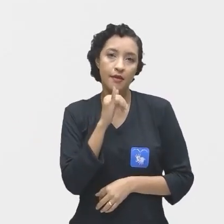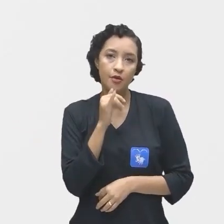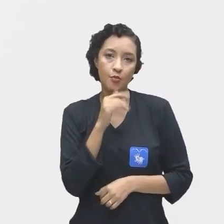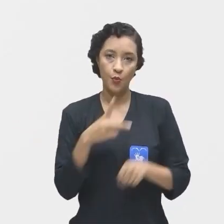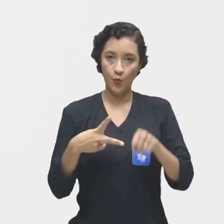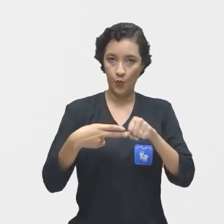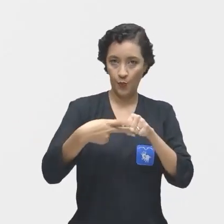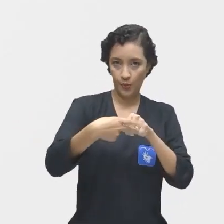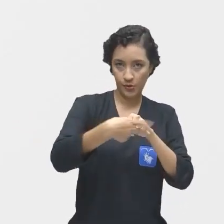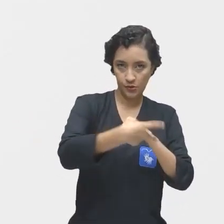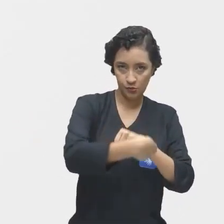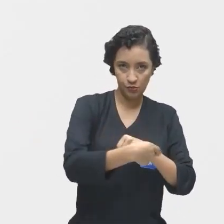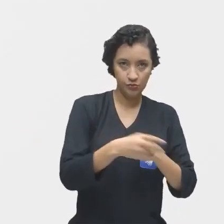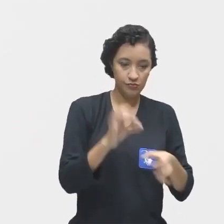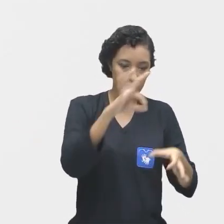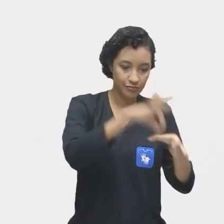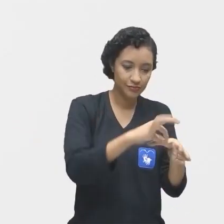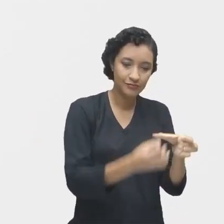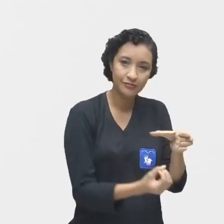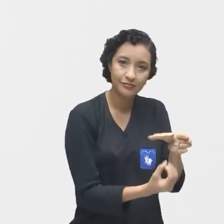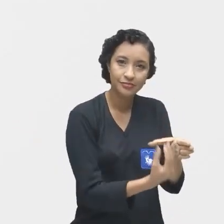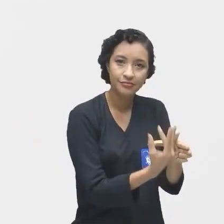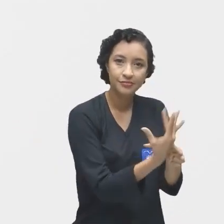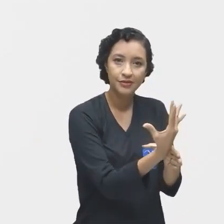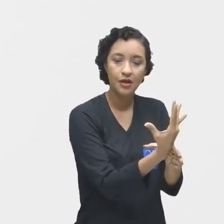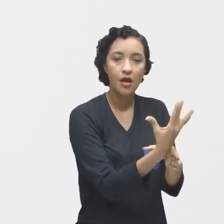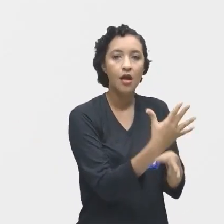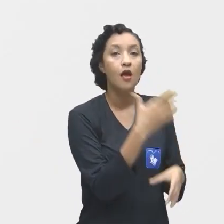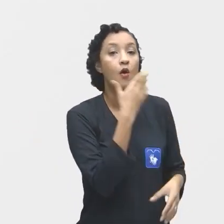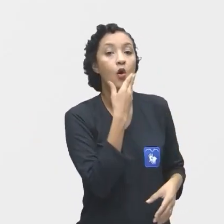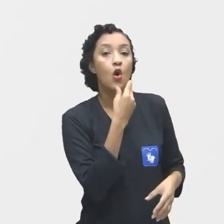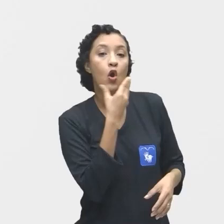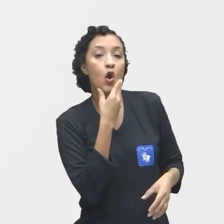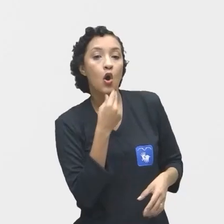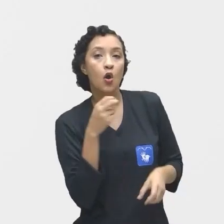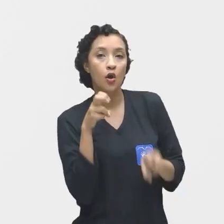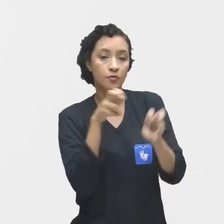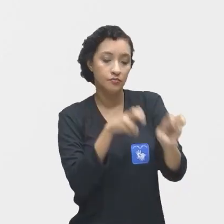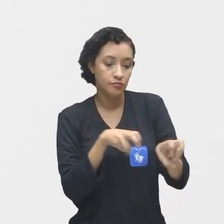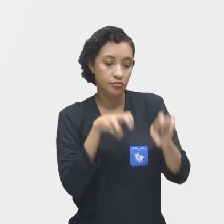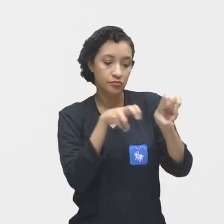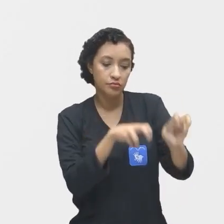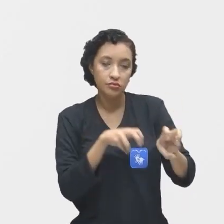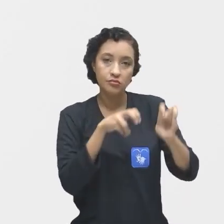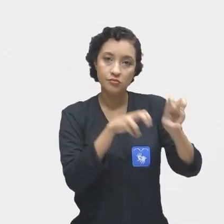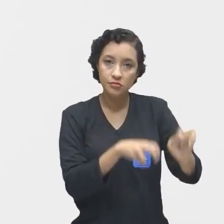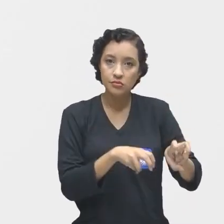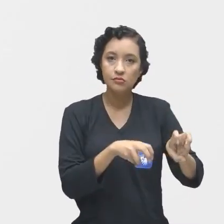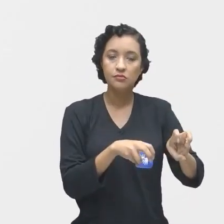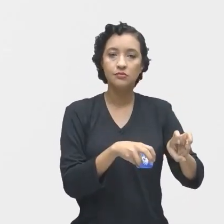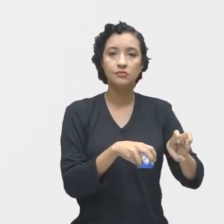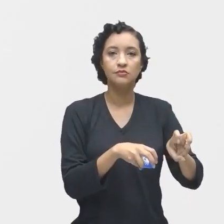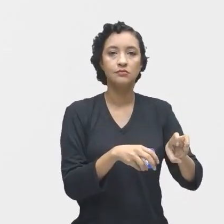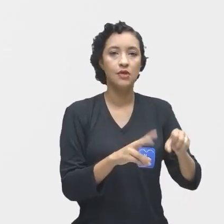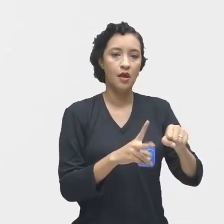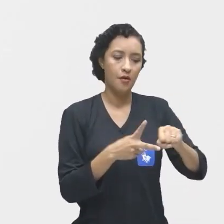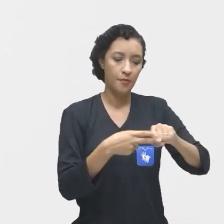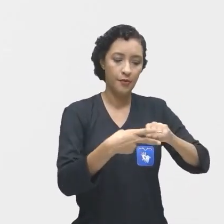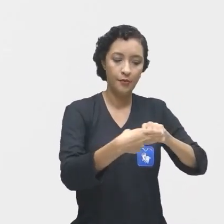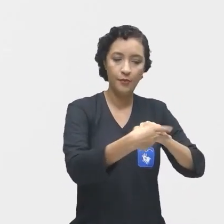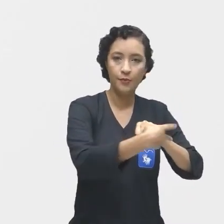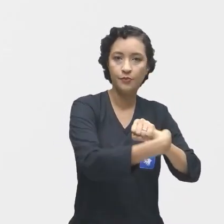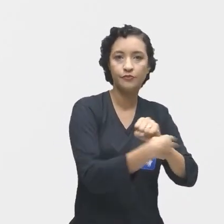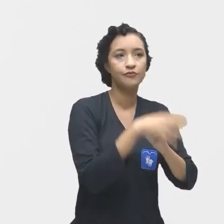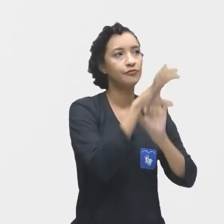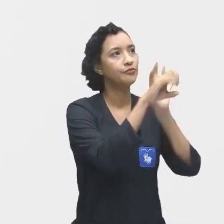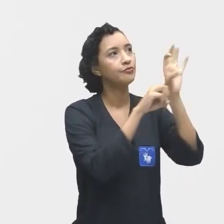isso? E aí o agricultor, o dono lá da plantação, vai junto com seus trabalhadores,